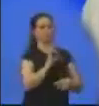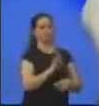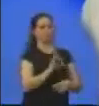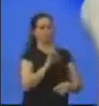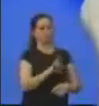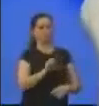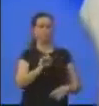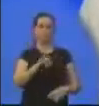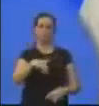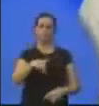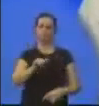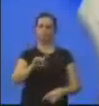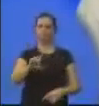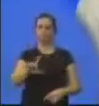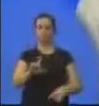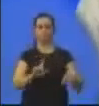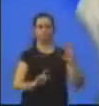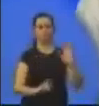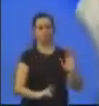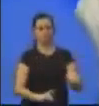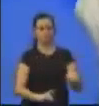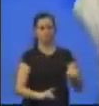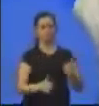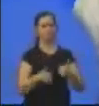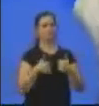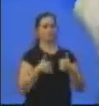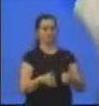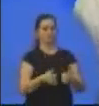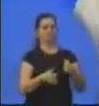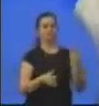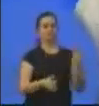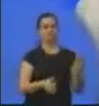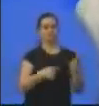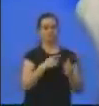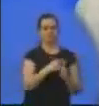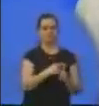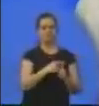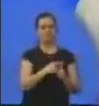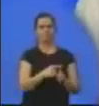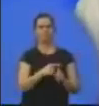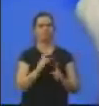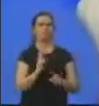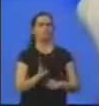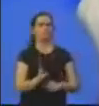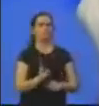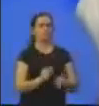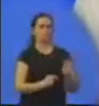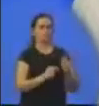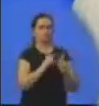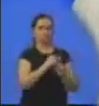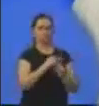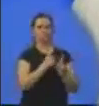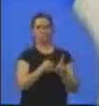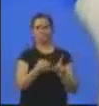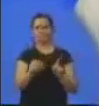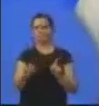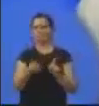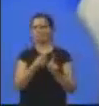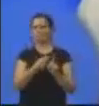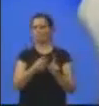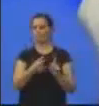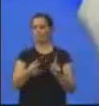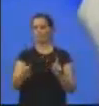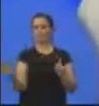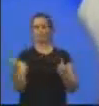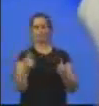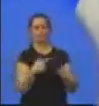de que a resposta vai dar infinita, não. Mas o sinal, sim. O 3 é positivo, vai ser mais infinito. Então, determinamos.